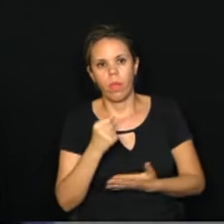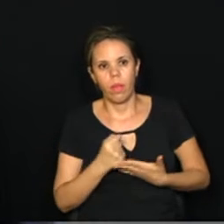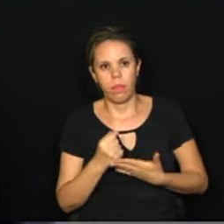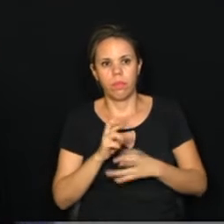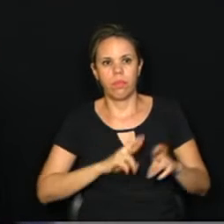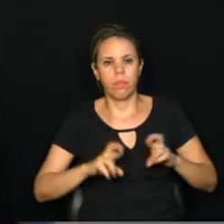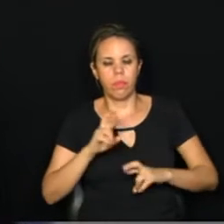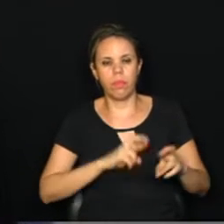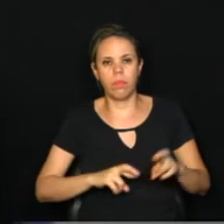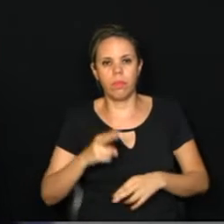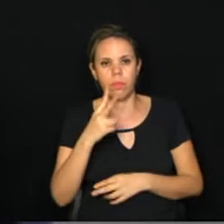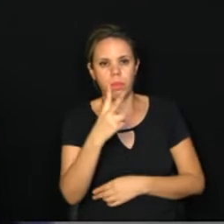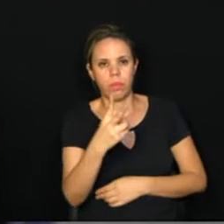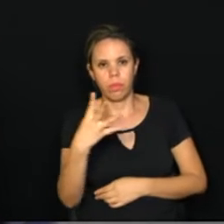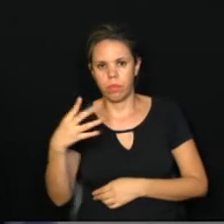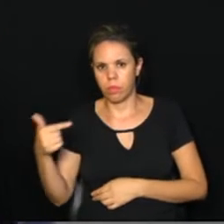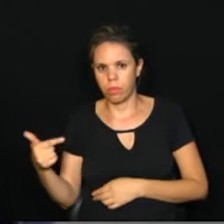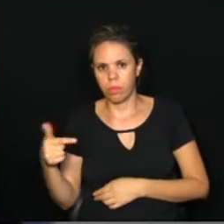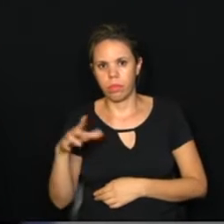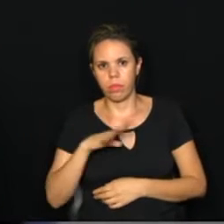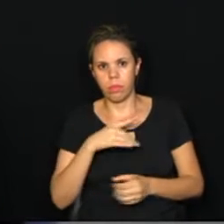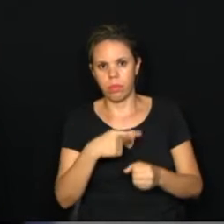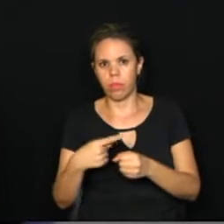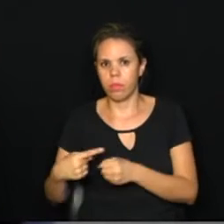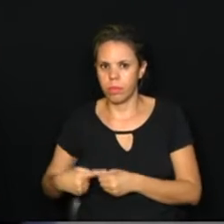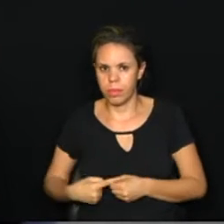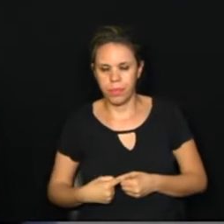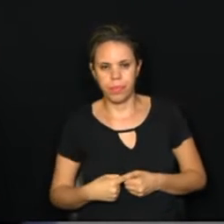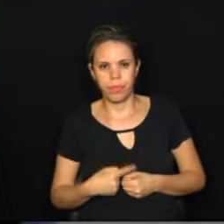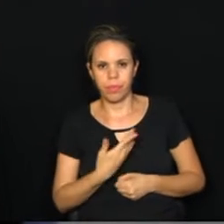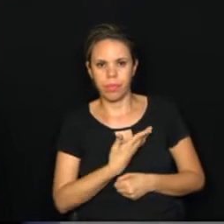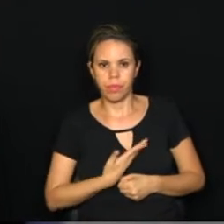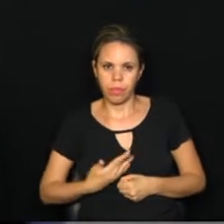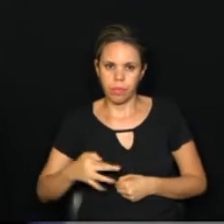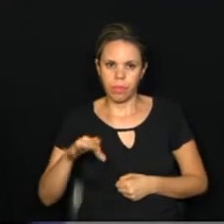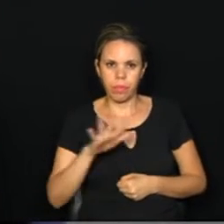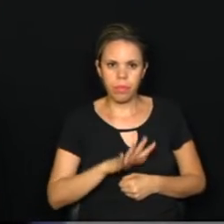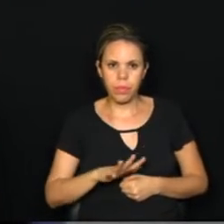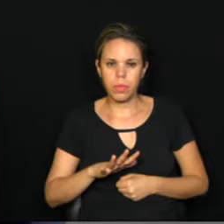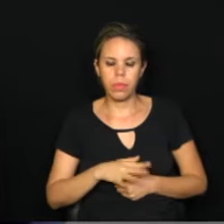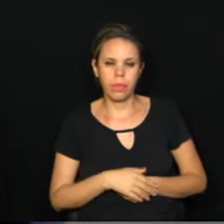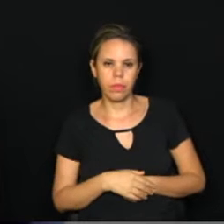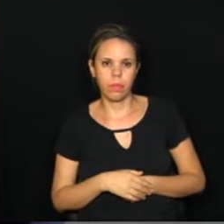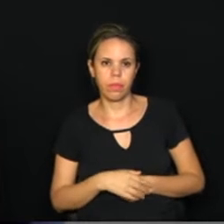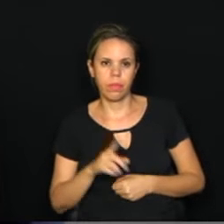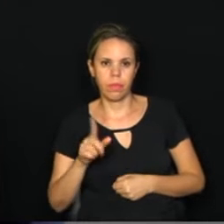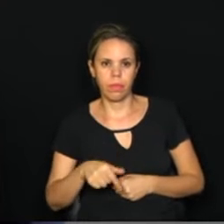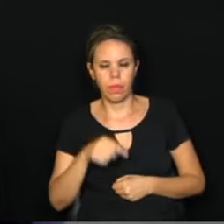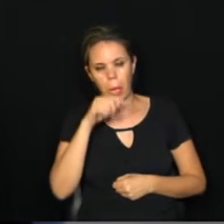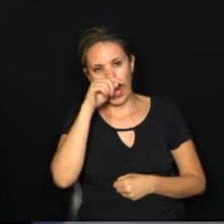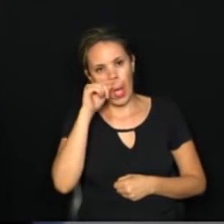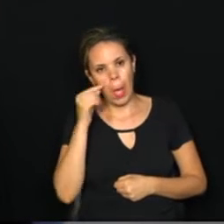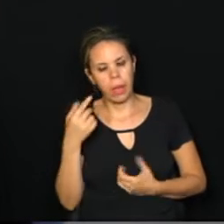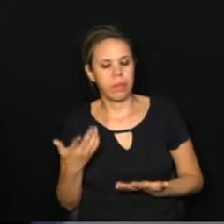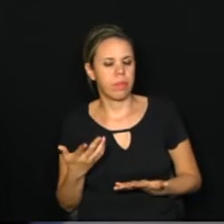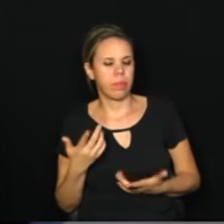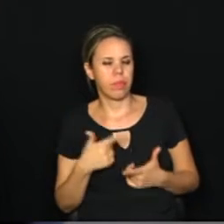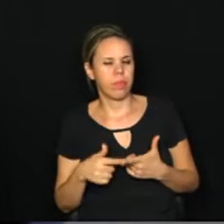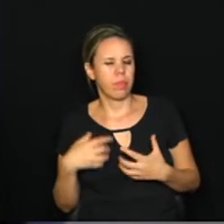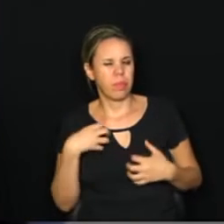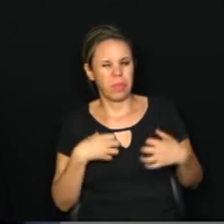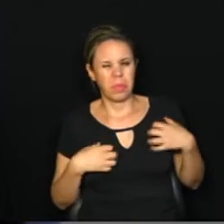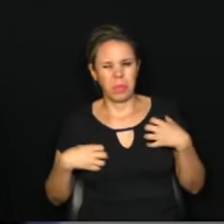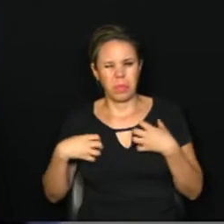monitorar 242 municípios pelo governo federal, e era uma situação muito caótica, uma